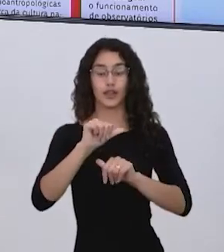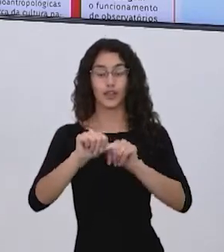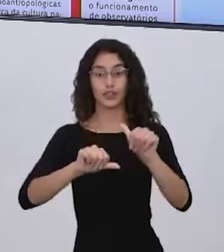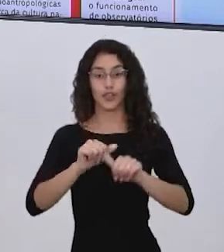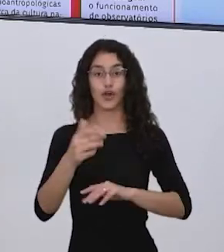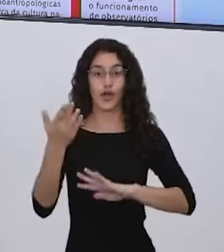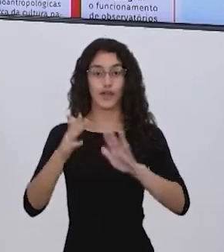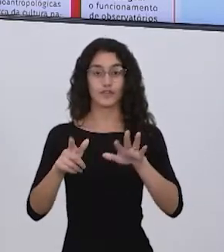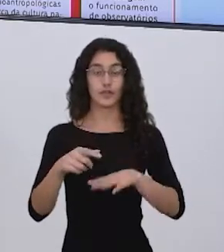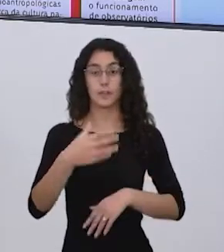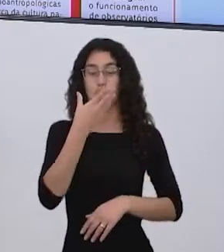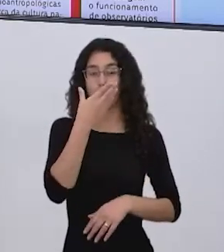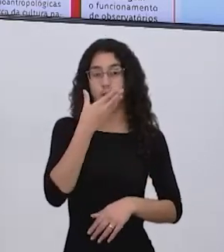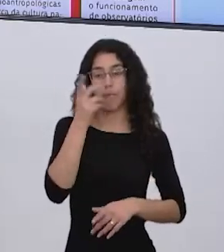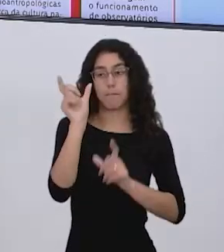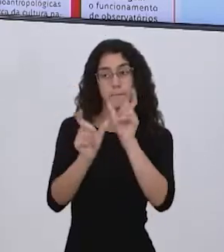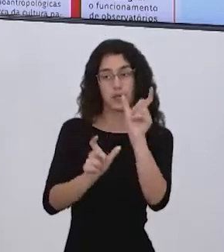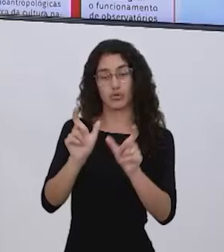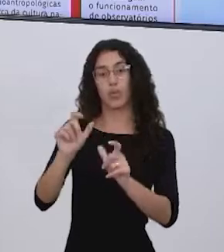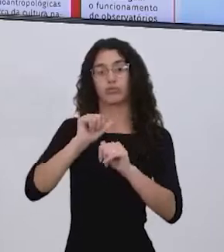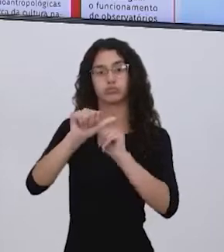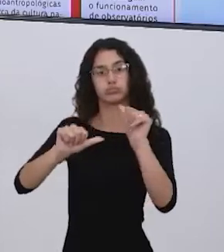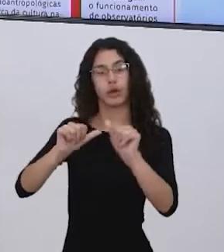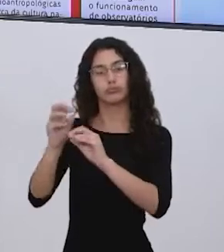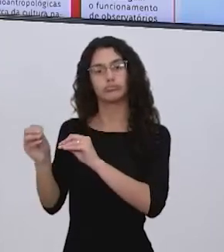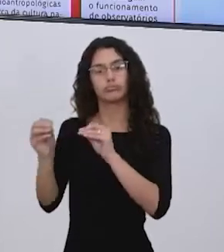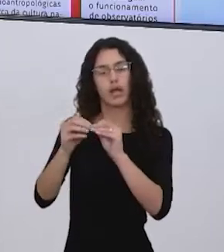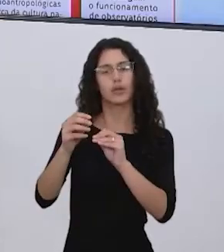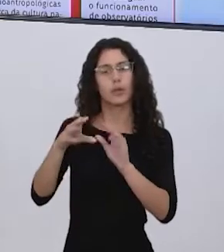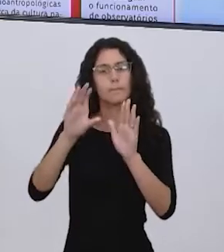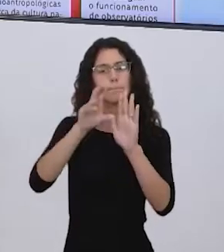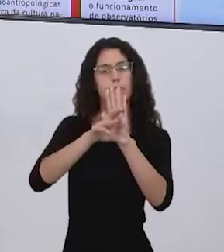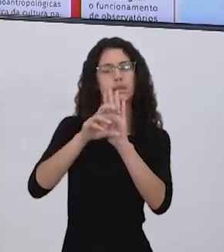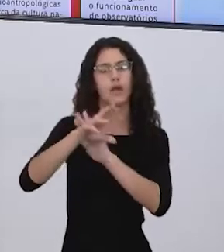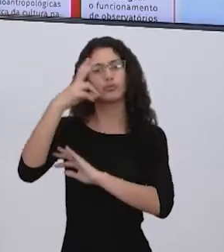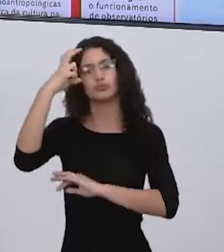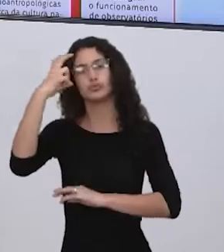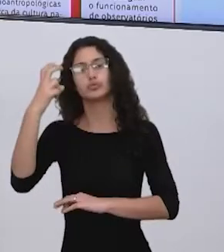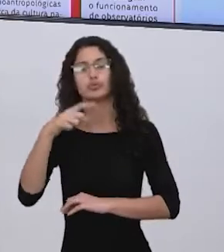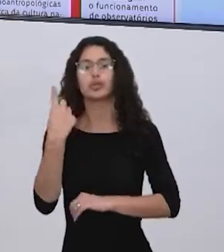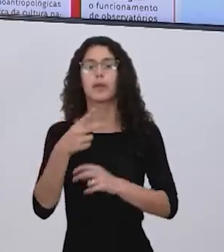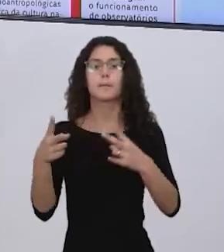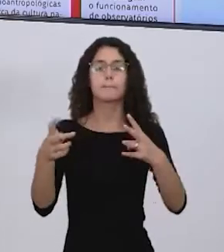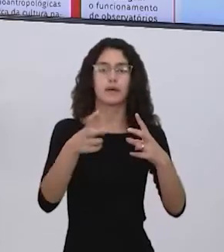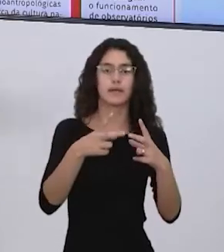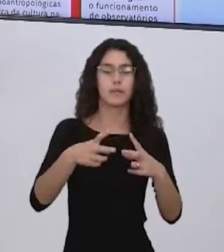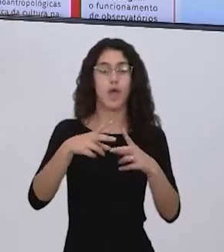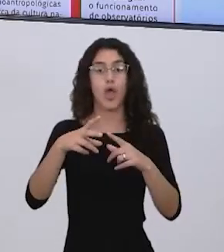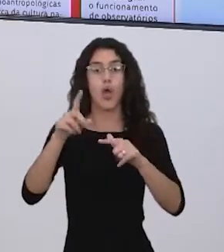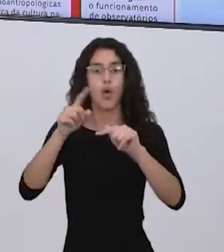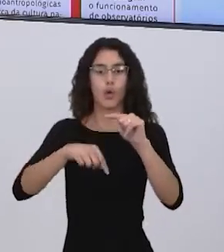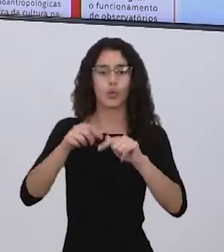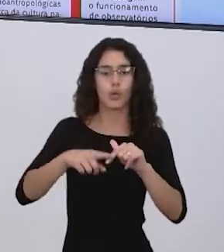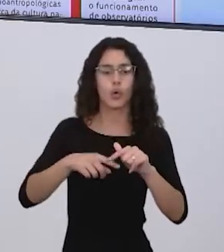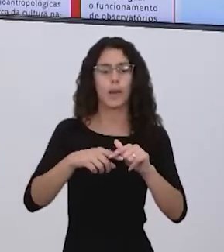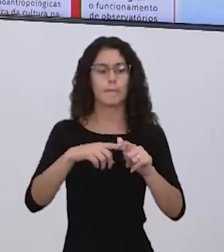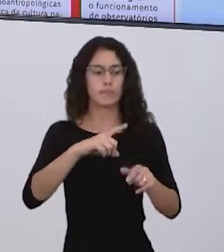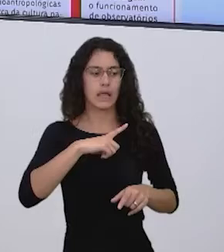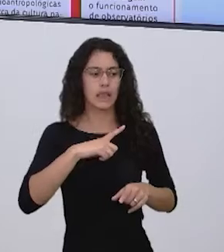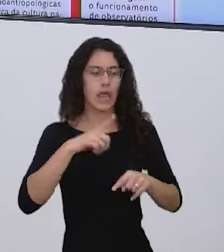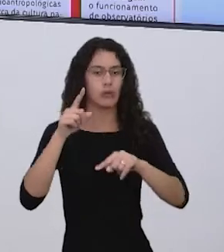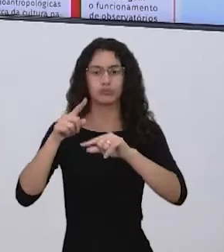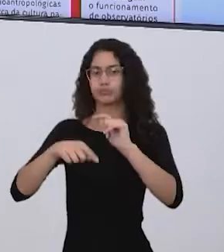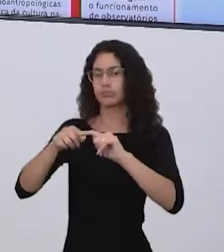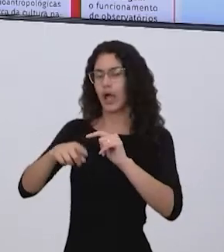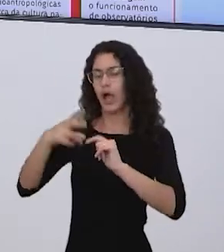modificados muitas vezes pelo homem, né, trazem esse conceito de cultura e a gente analisar cultura material e imaterial, entender o